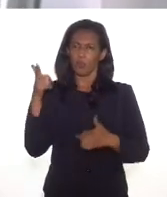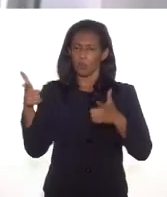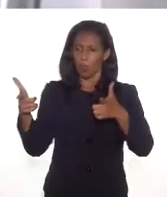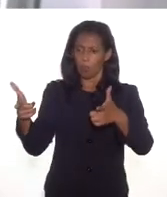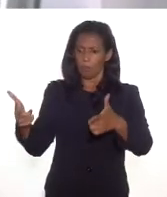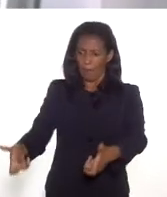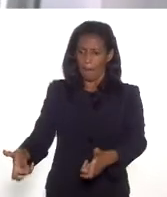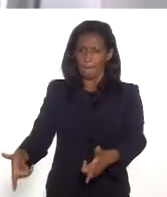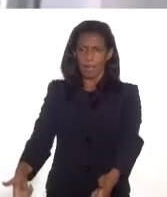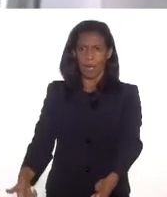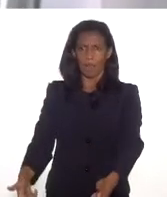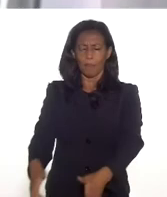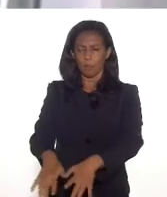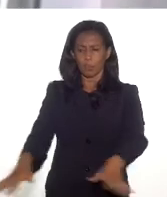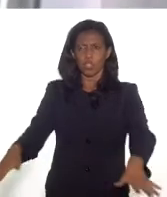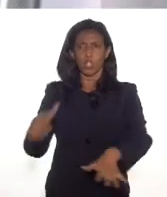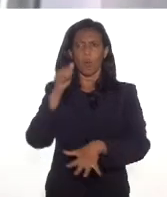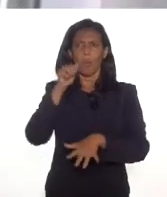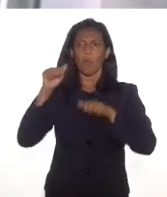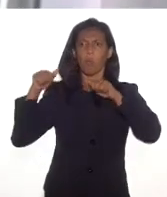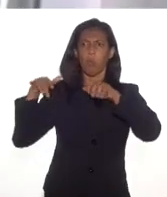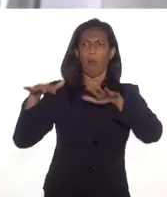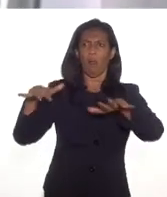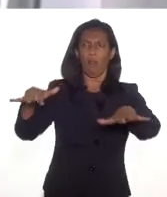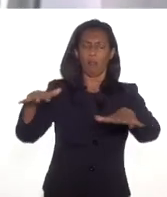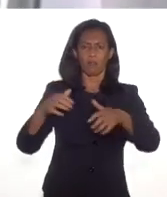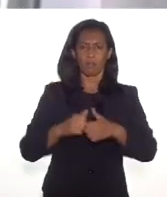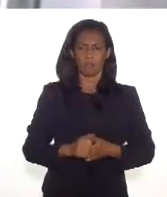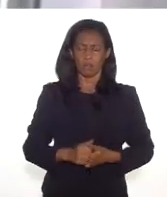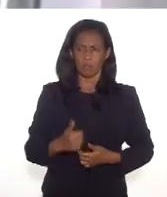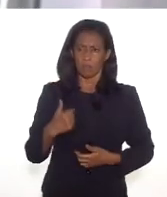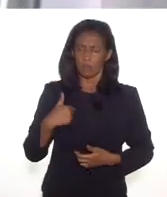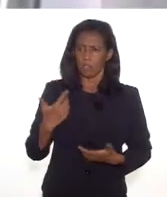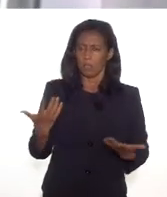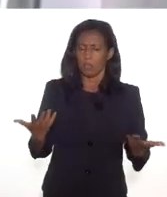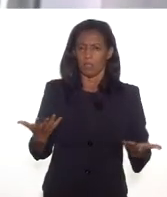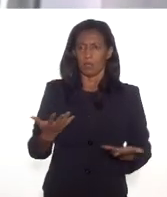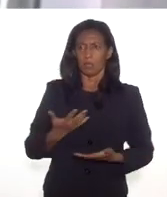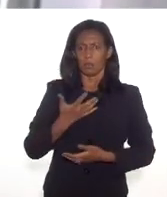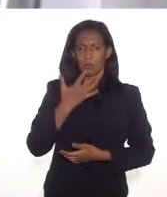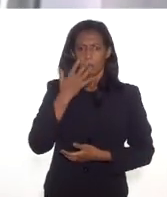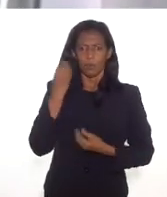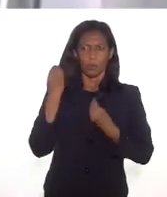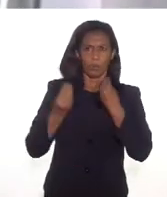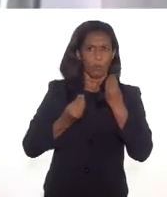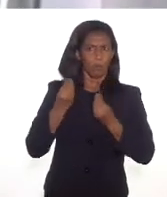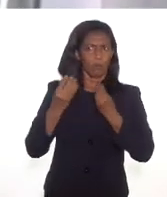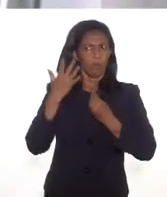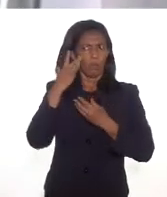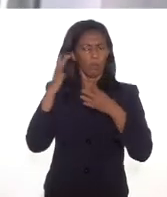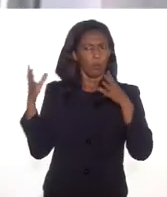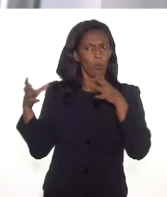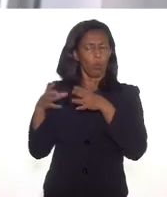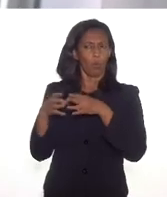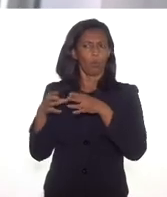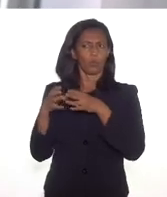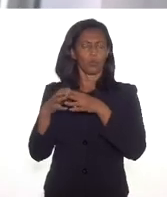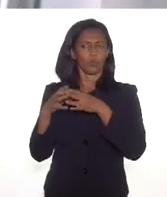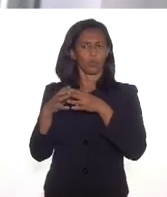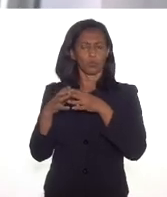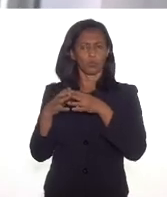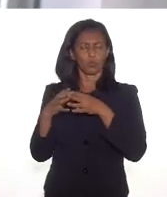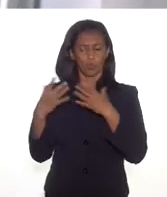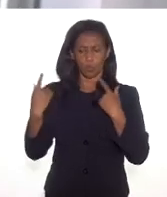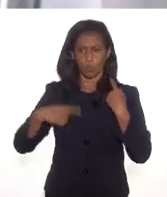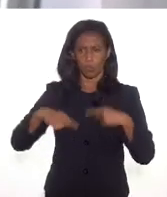para o chão, para dispersar a manifestação. Eu considero que isso tem a ver com um conjunto mais geral de um debate que